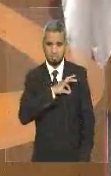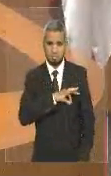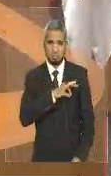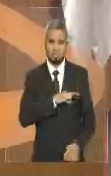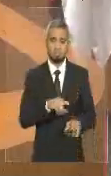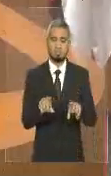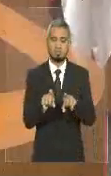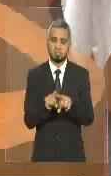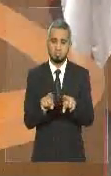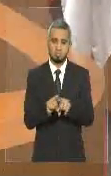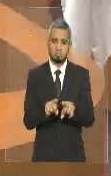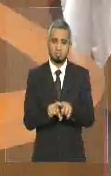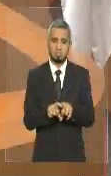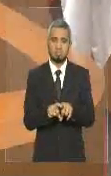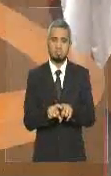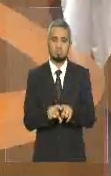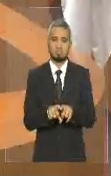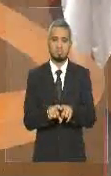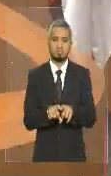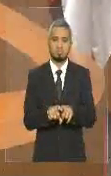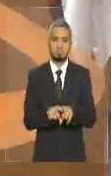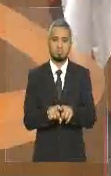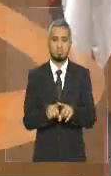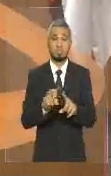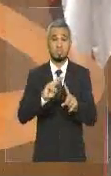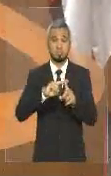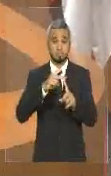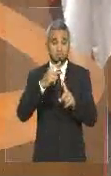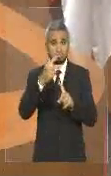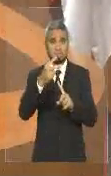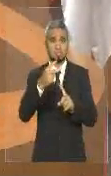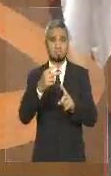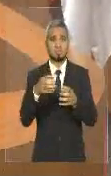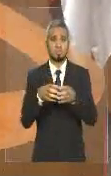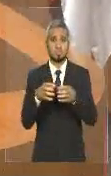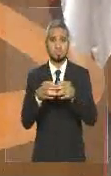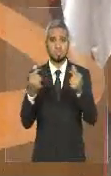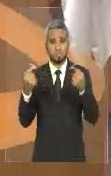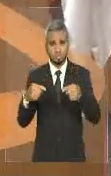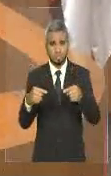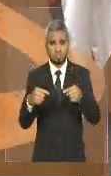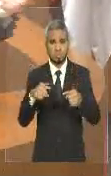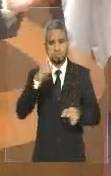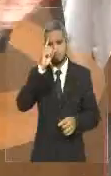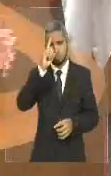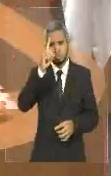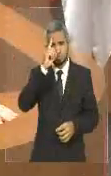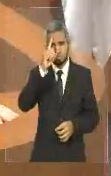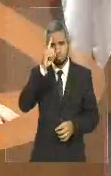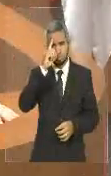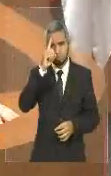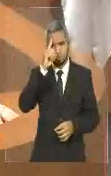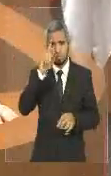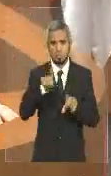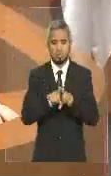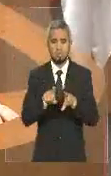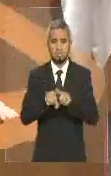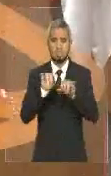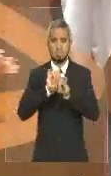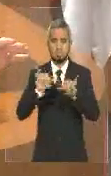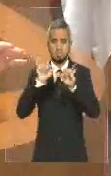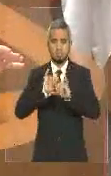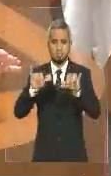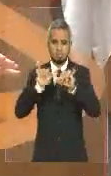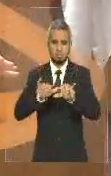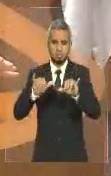contra o qual a oposição investe todos os dias, não só aqui, quanto nos veículos de comunicação.